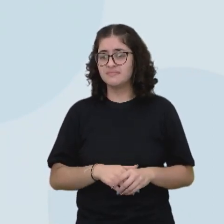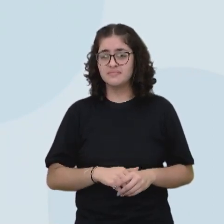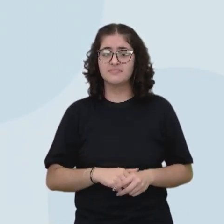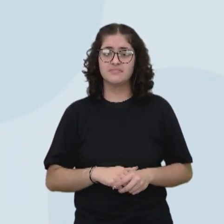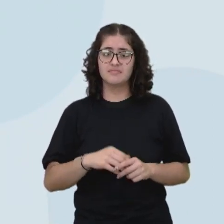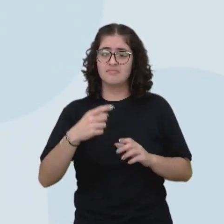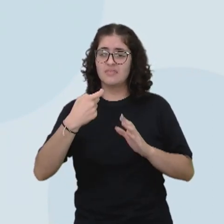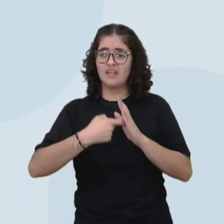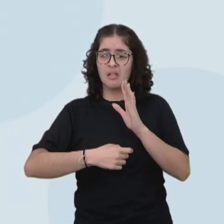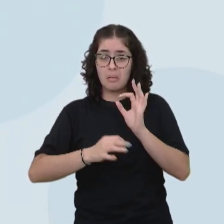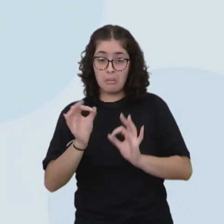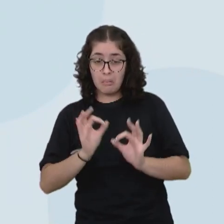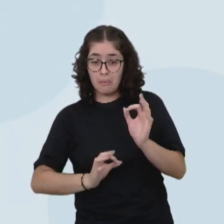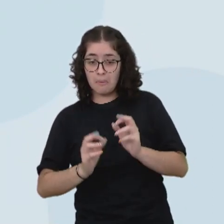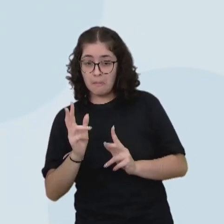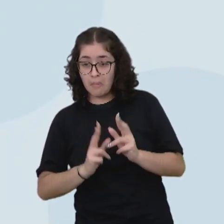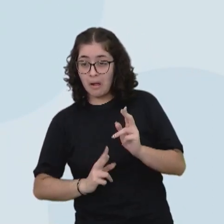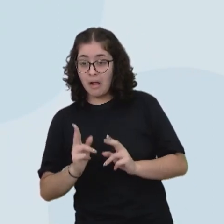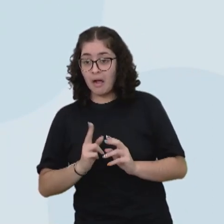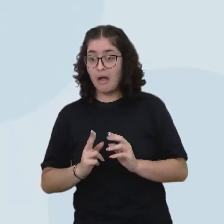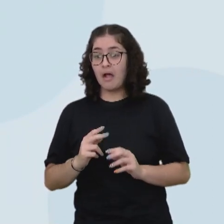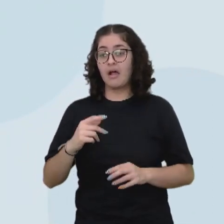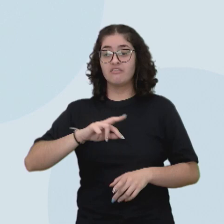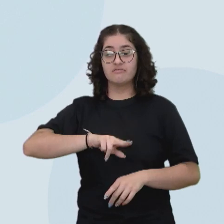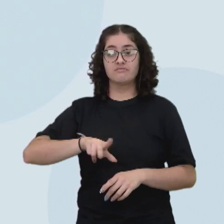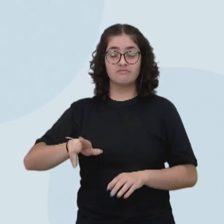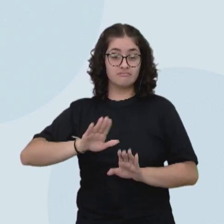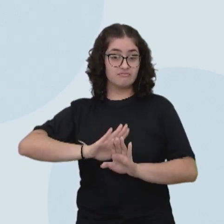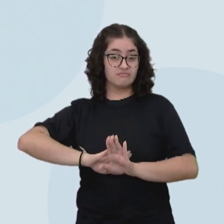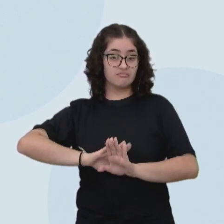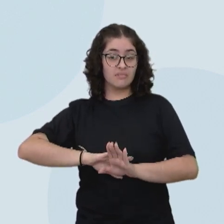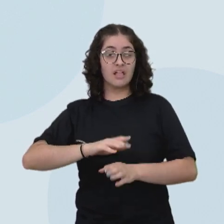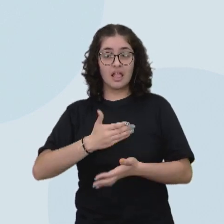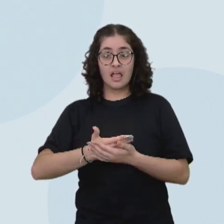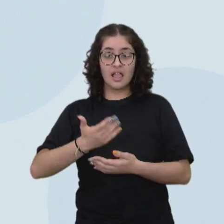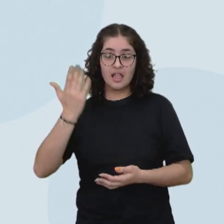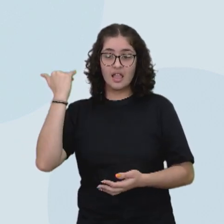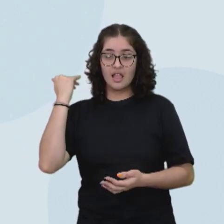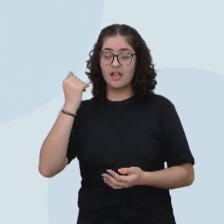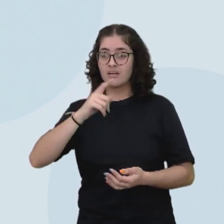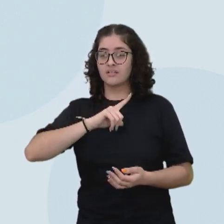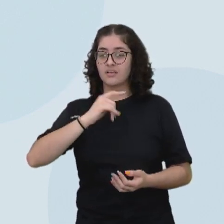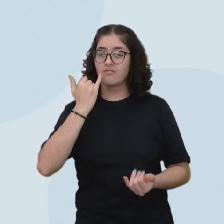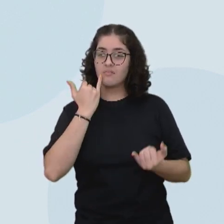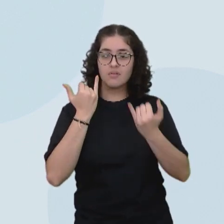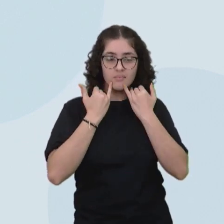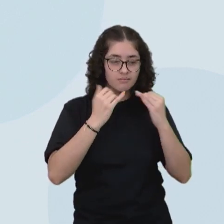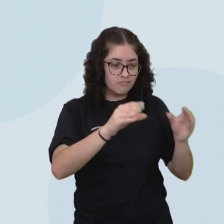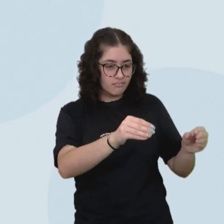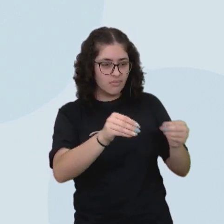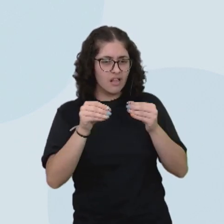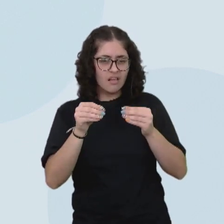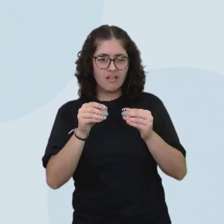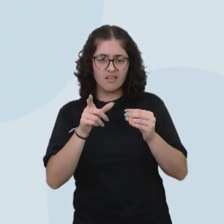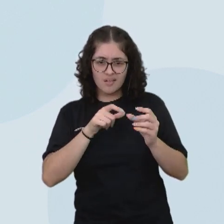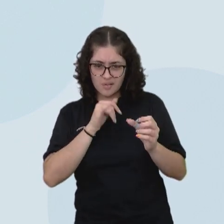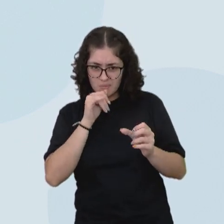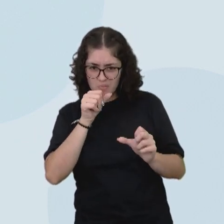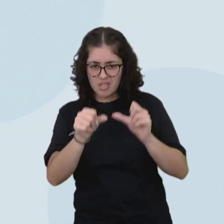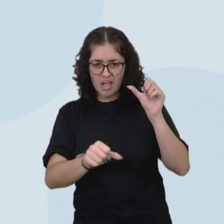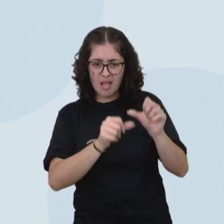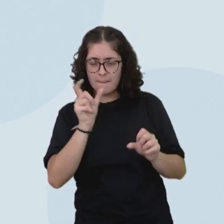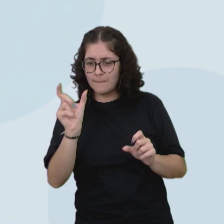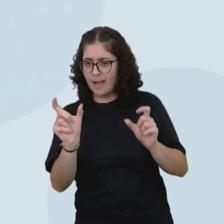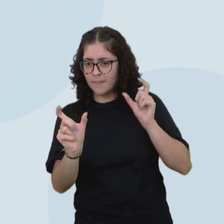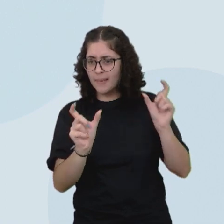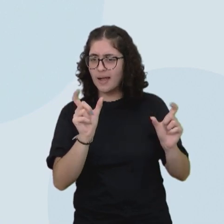textos editados. A gente fez isso 3 aulas atrás, que a gente pegou algumas notícias e a gente viu que só mudando umas palavras,